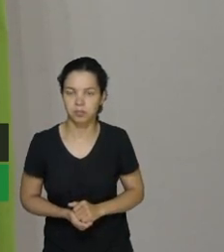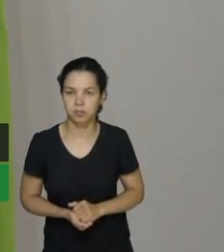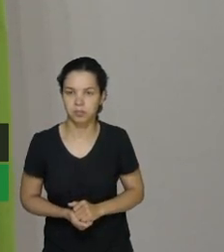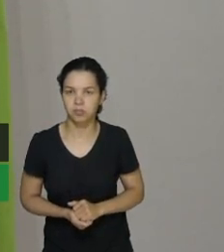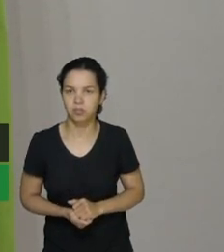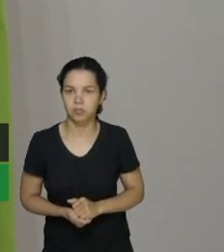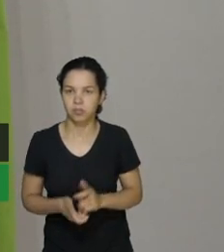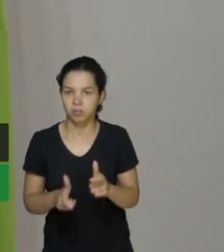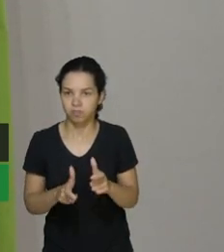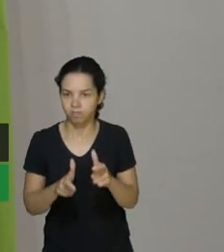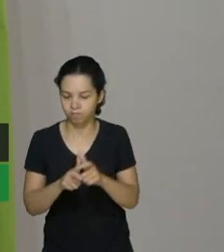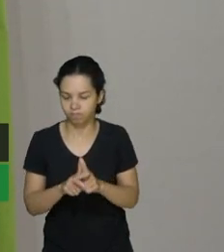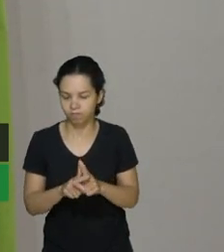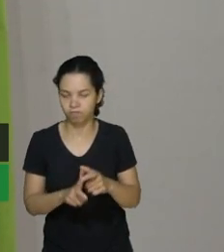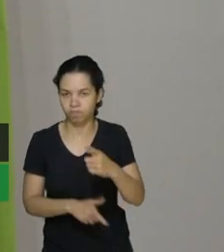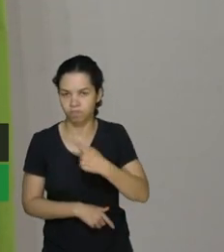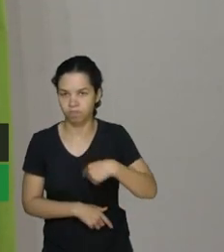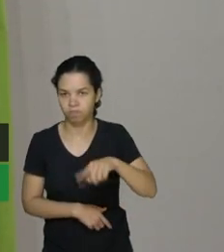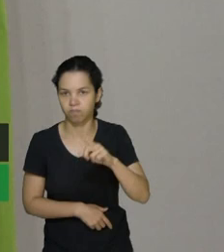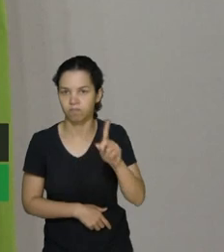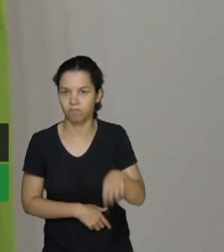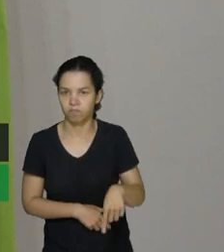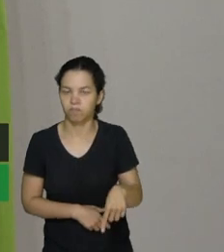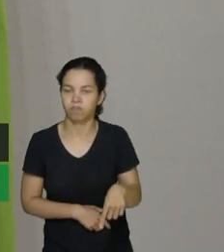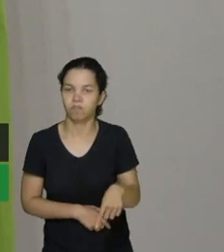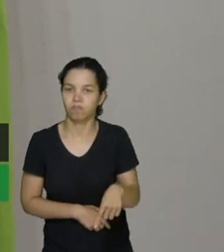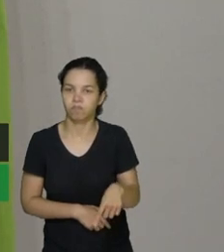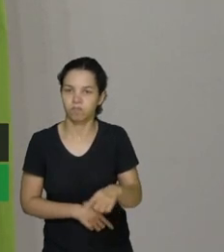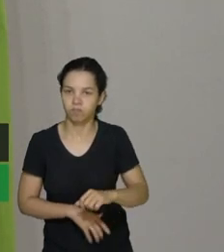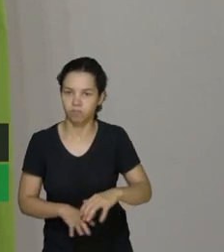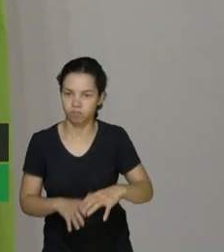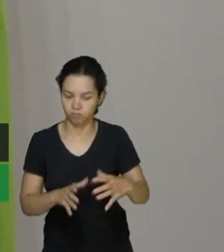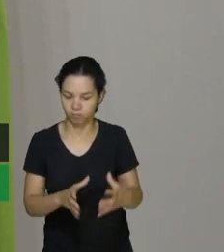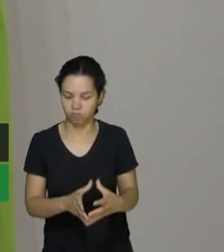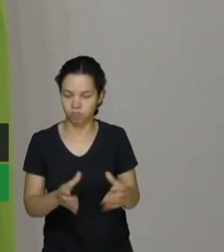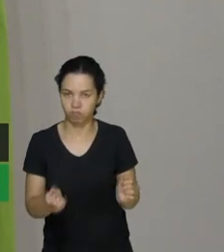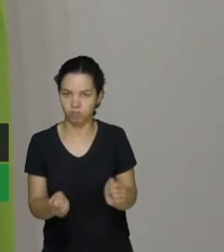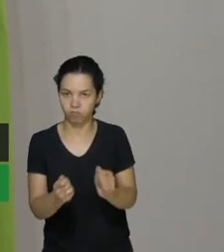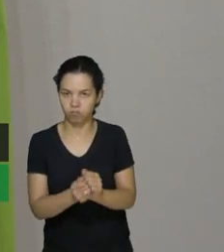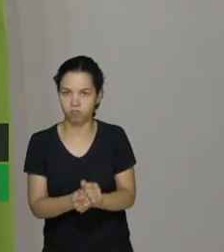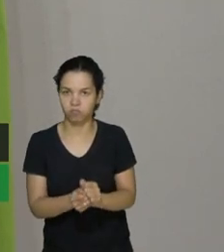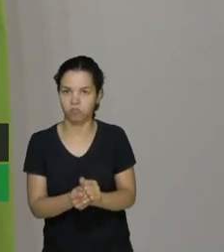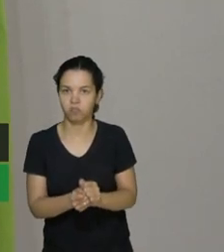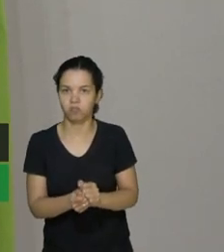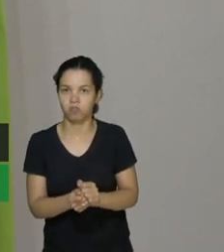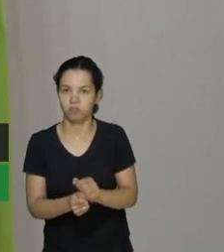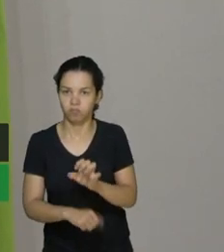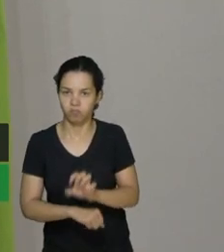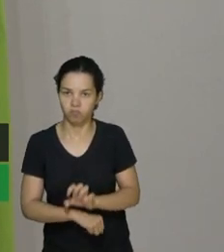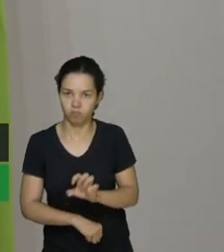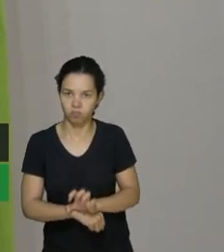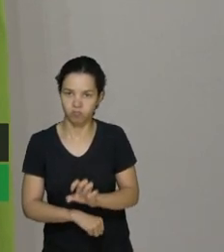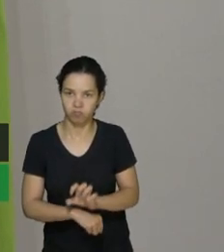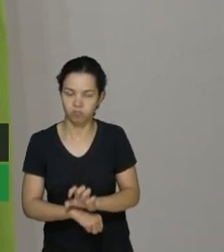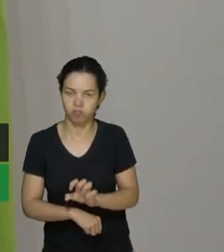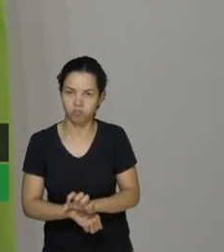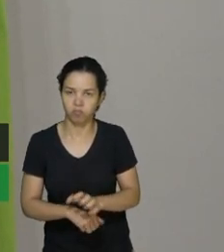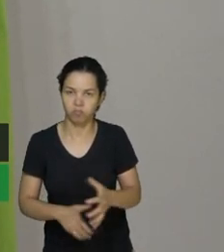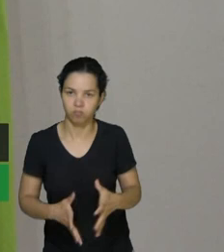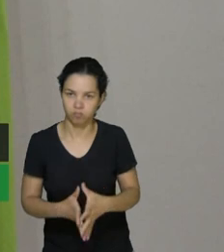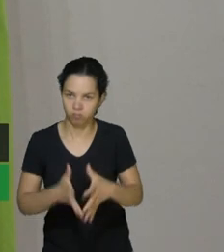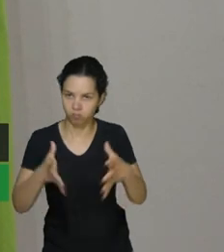quão pequenos somos todos nós, e que o conjunto da obra é que faz o nosso Estado ser grande como